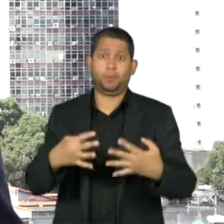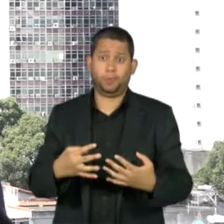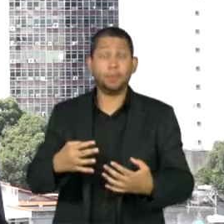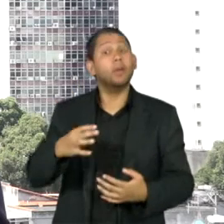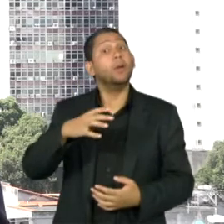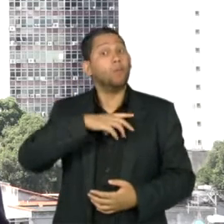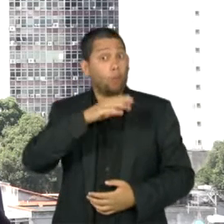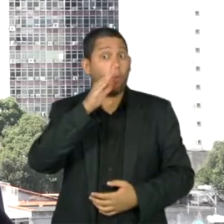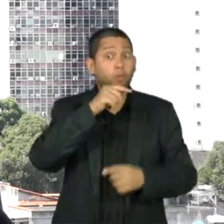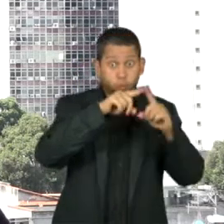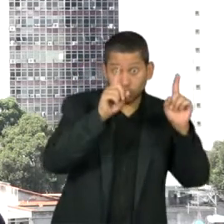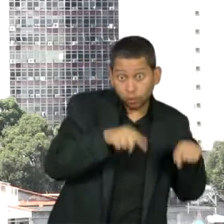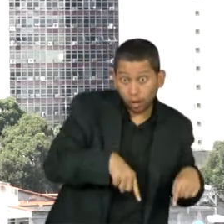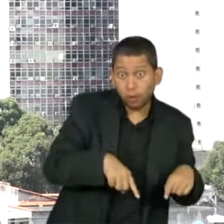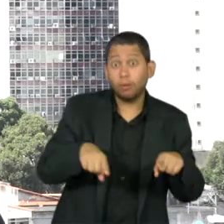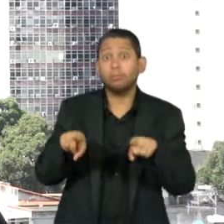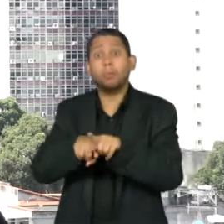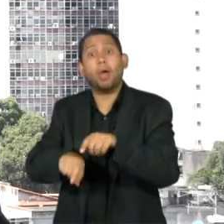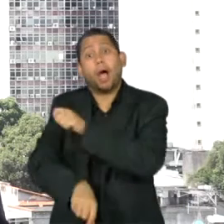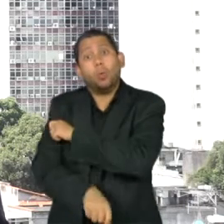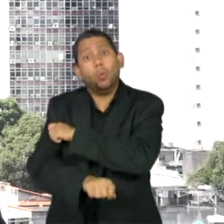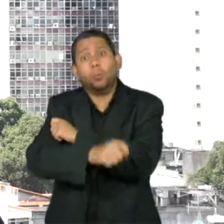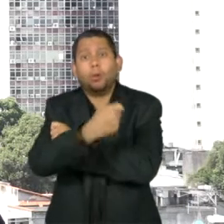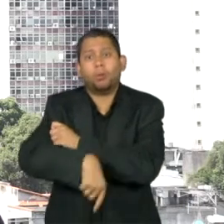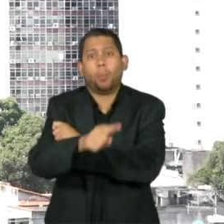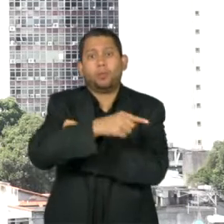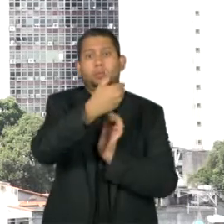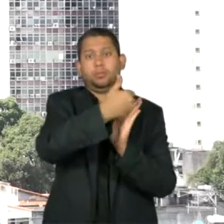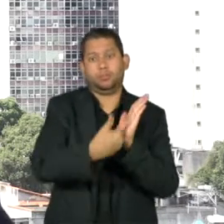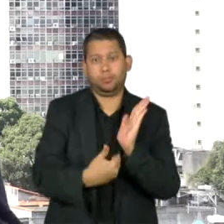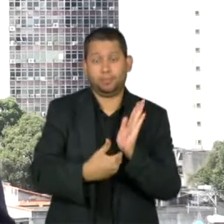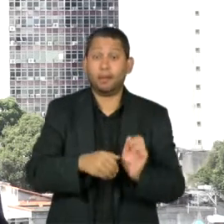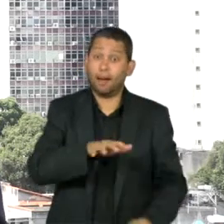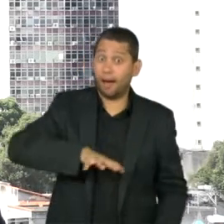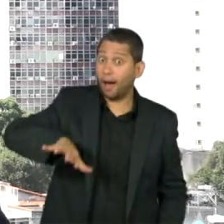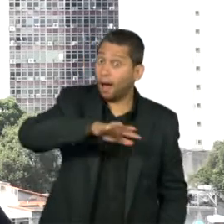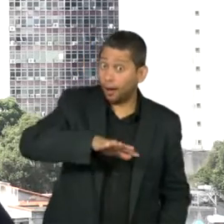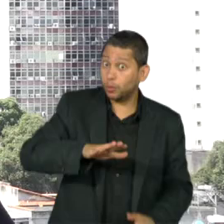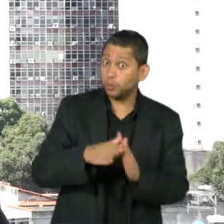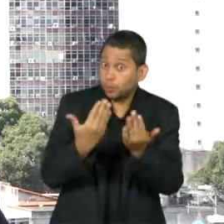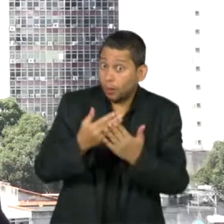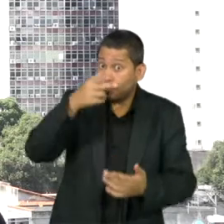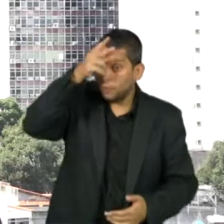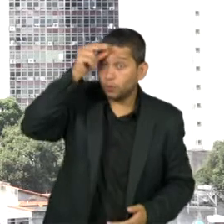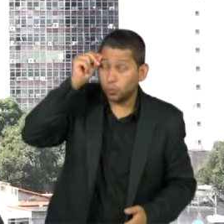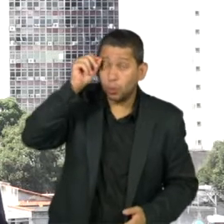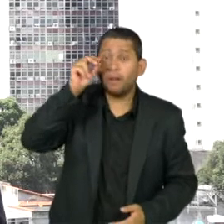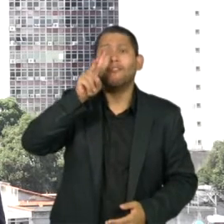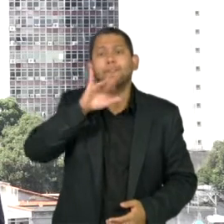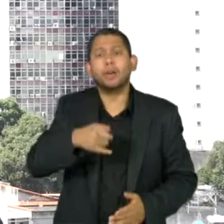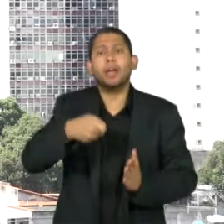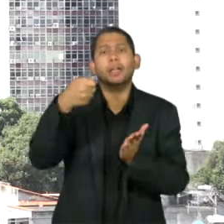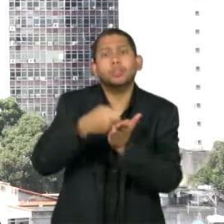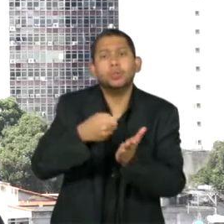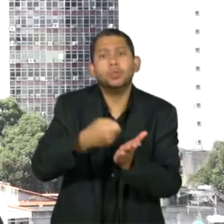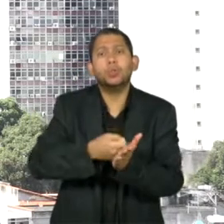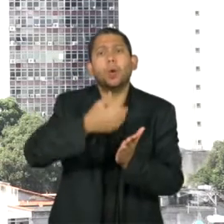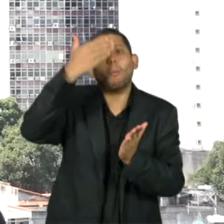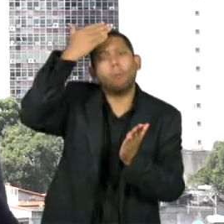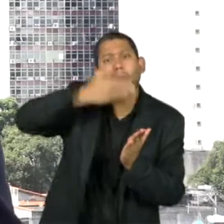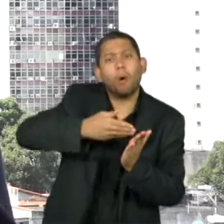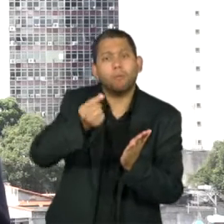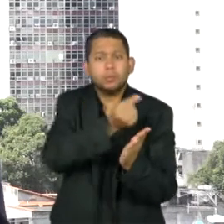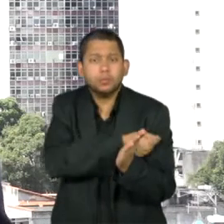trabalhadores quanto para estudantes. Na rede municipal também não será exigido o comprovante